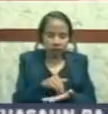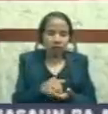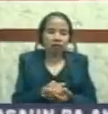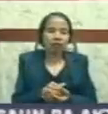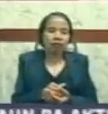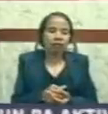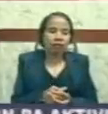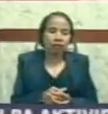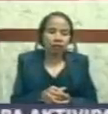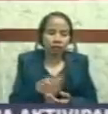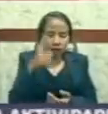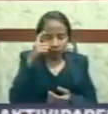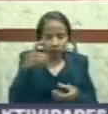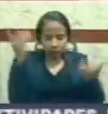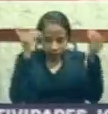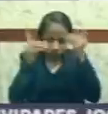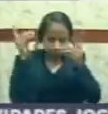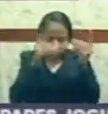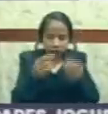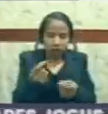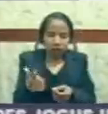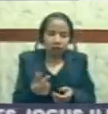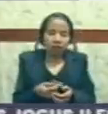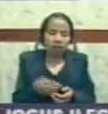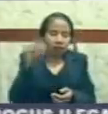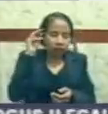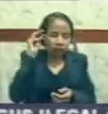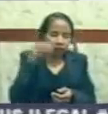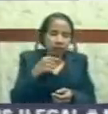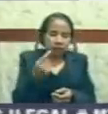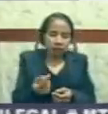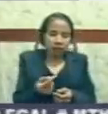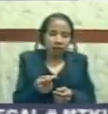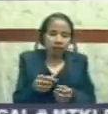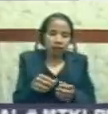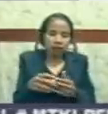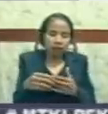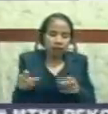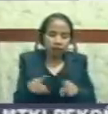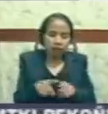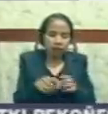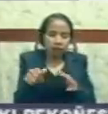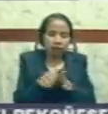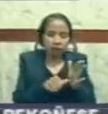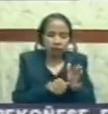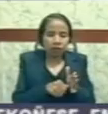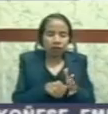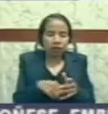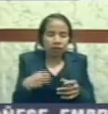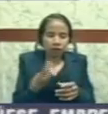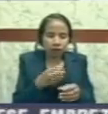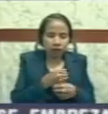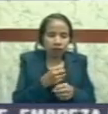bela. Estamos hoje nem duvidoso 8 anos. Ministro até está aí, né? Mas liga, fala artigo e disse, nem duvidoso. Então tem que aclarar o que era para